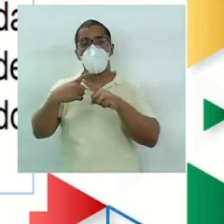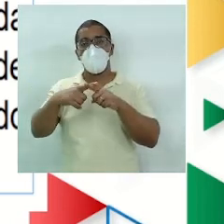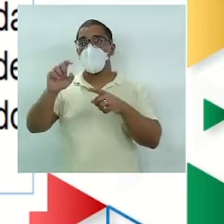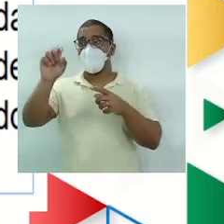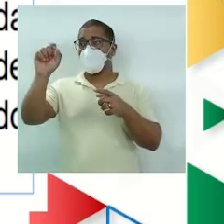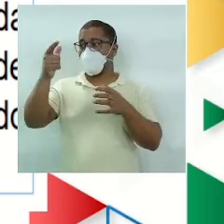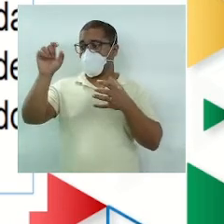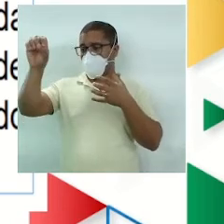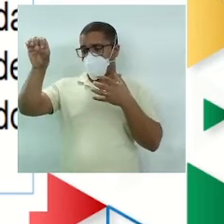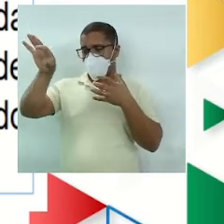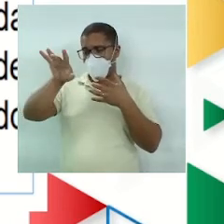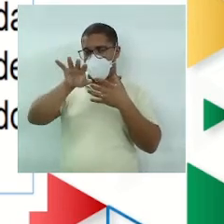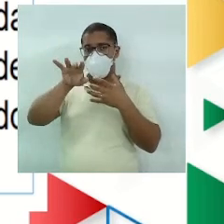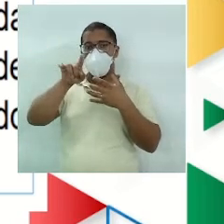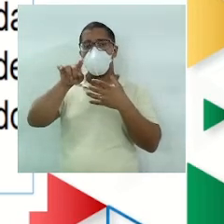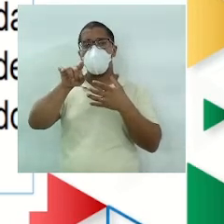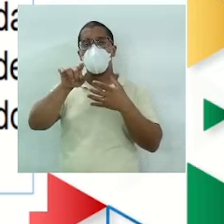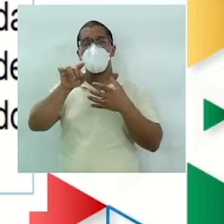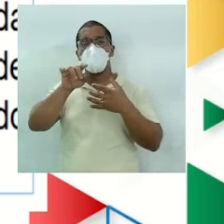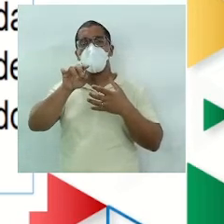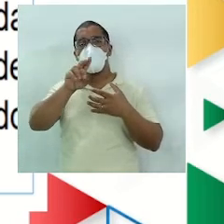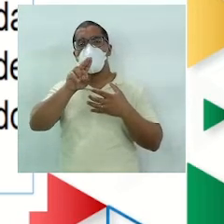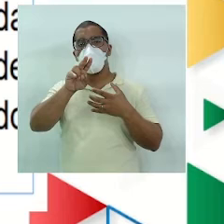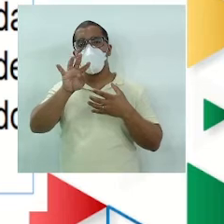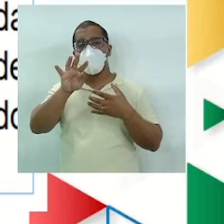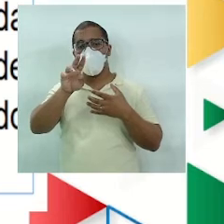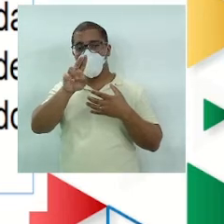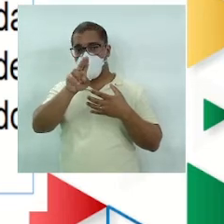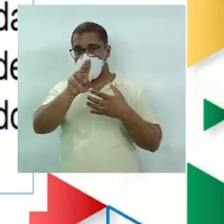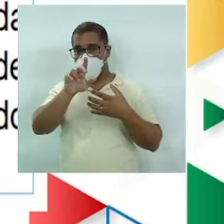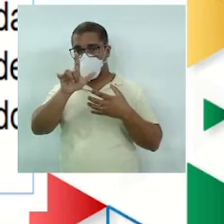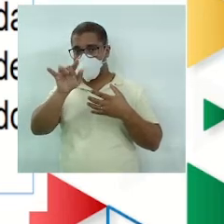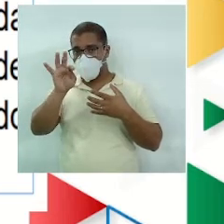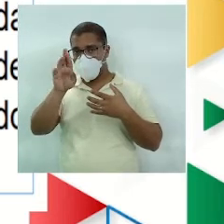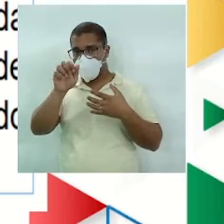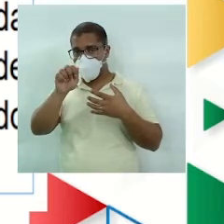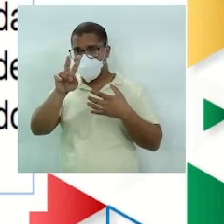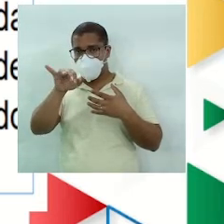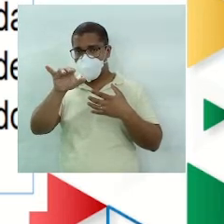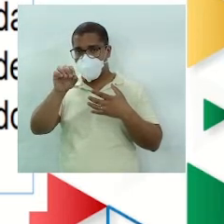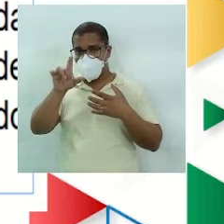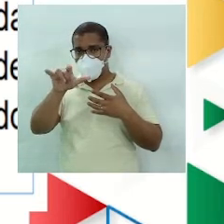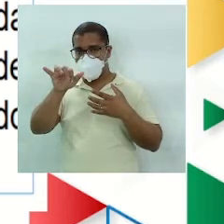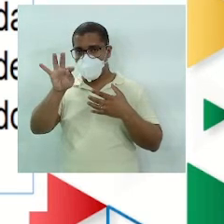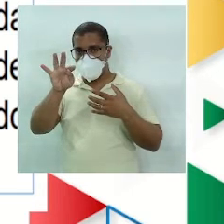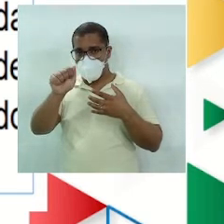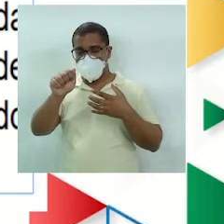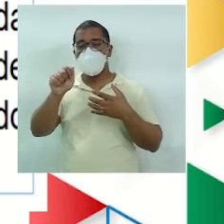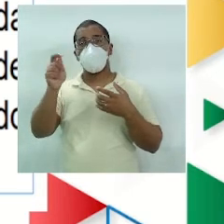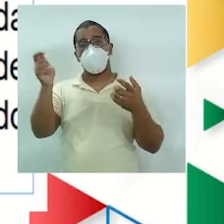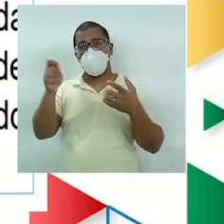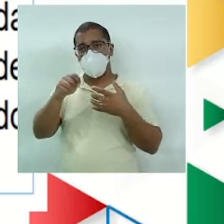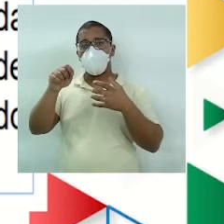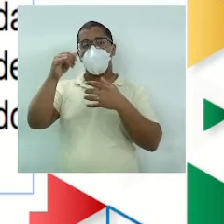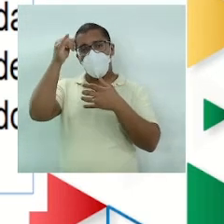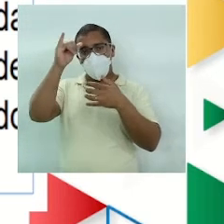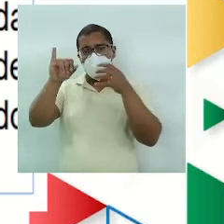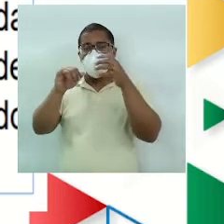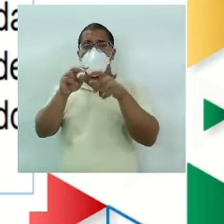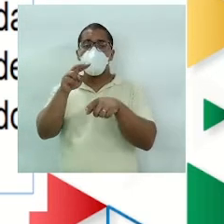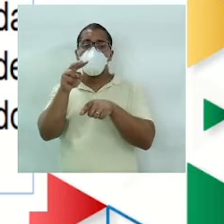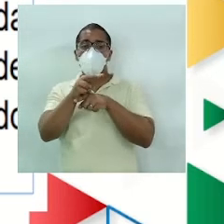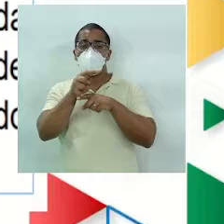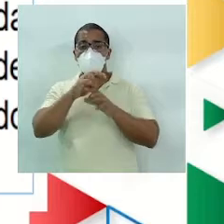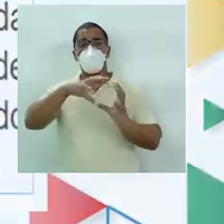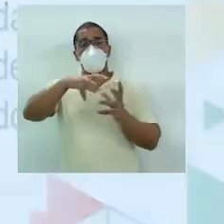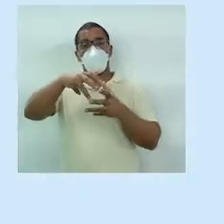solares, tá certo? Os raios ultravioletas que vêm do Sol, impedindo que a maior parte desses raios atinja a superfície terrestre. Então essa camada de